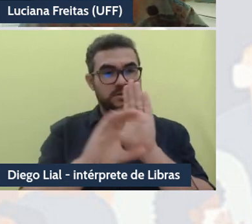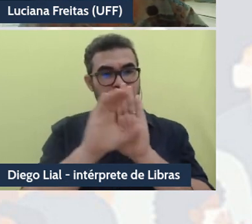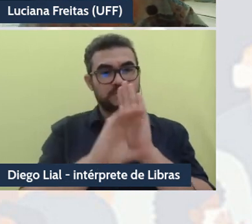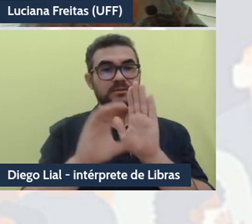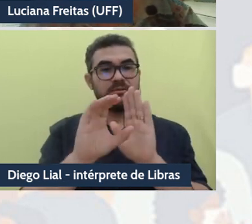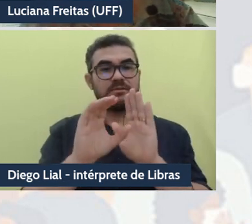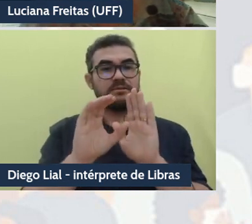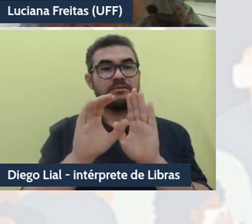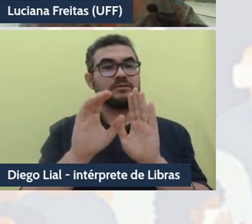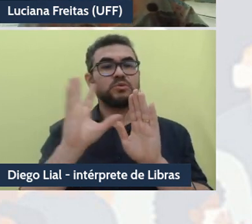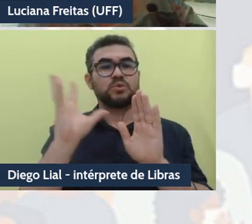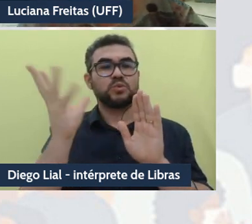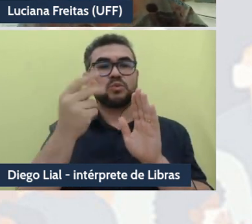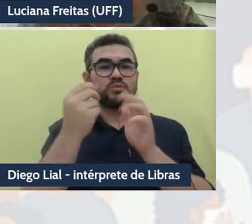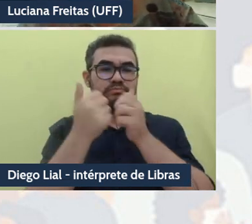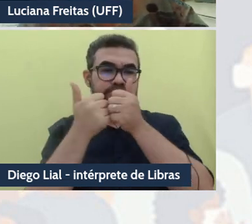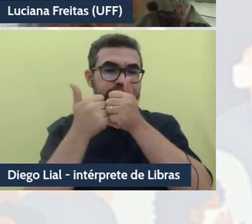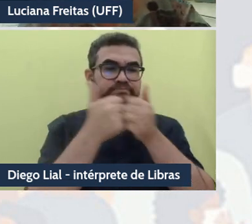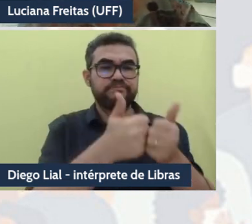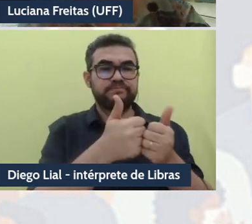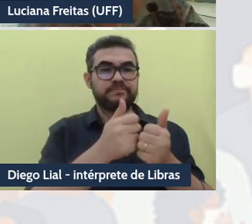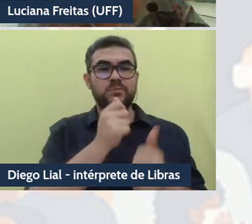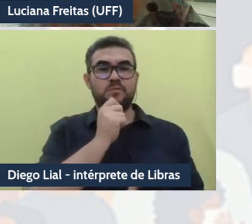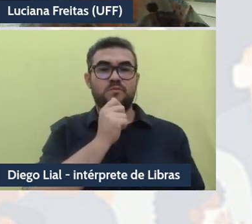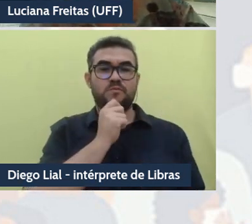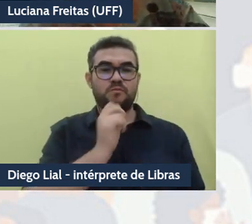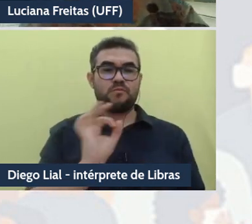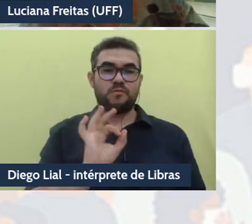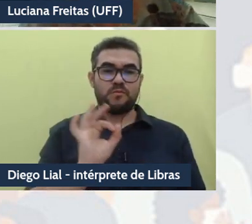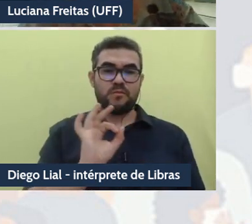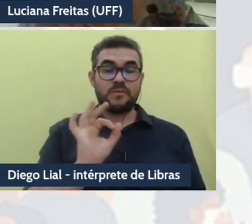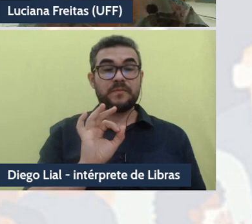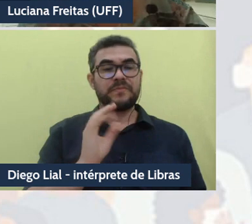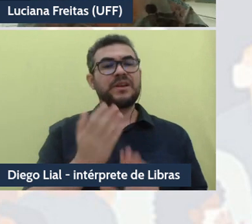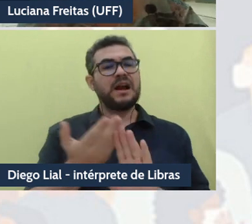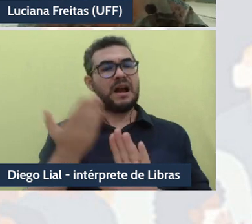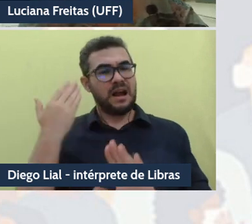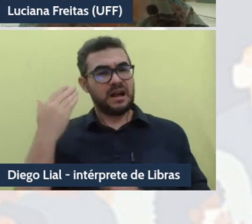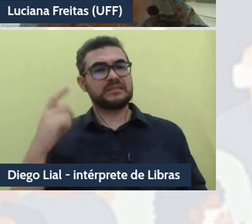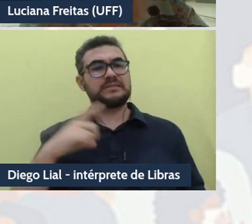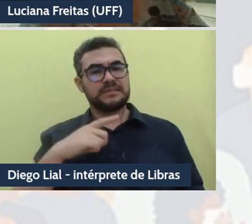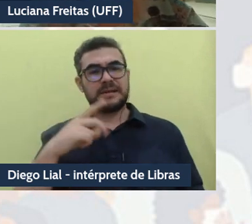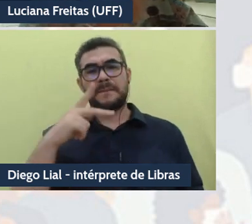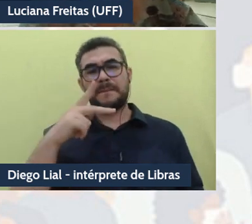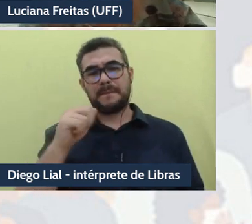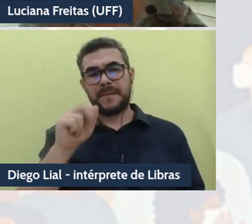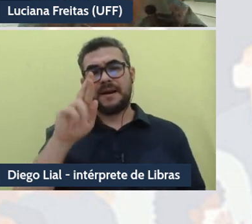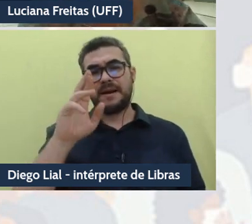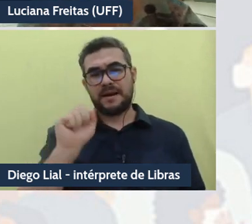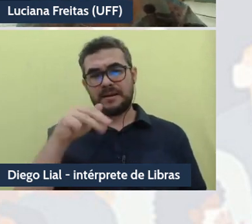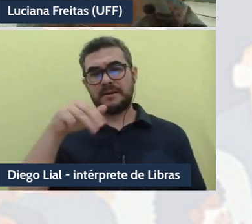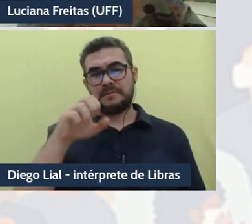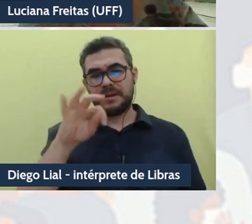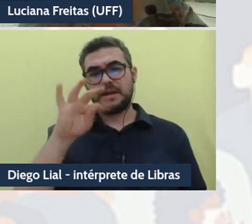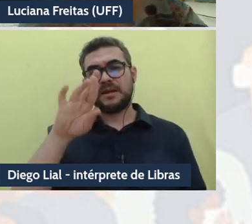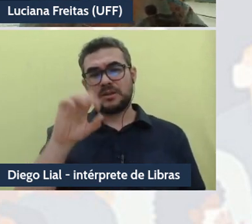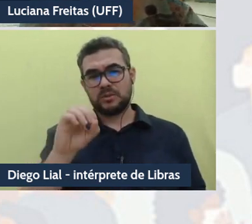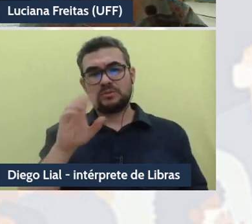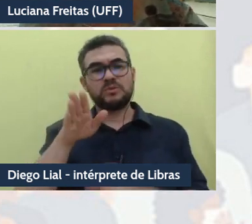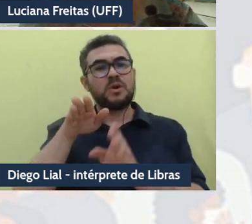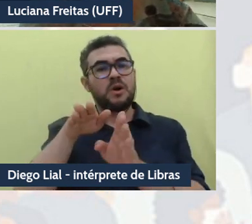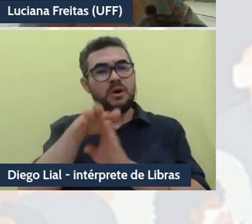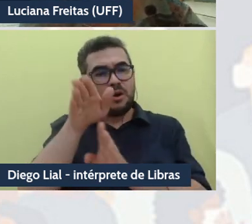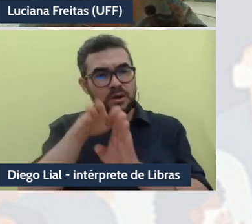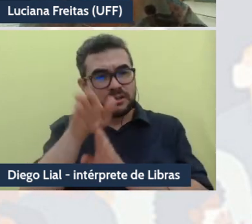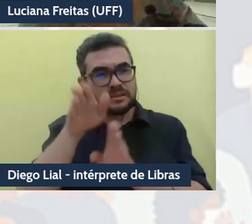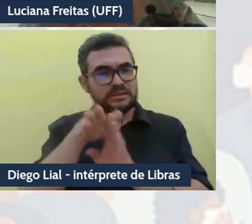curricular a ser seguido, né? A gente tinha os parâmetros curriculares nacionais, orientações curriculares nacionais, mas que tinham